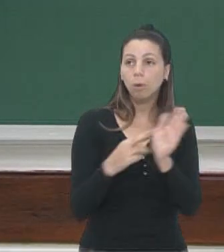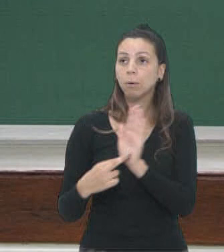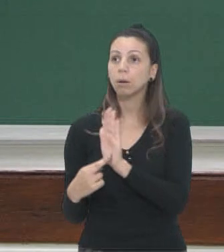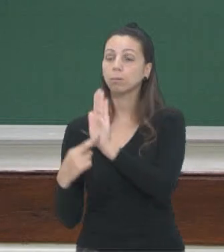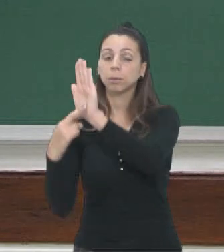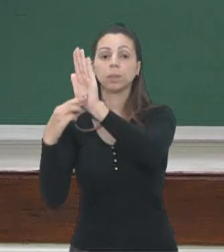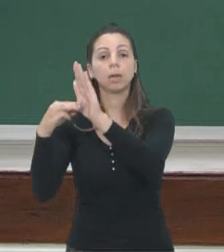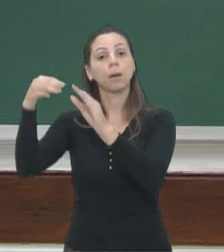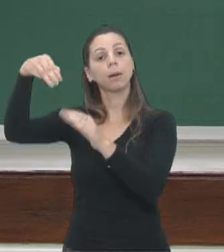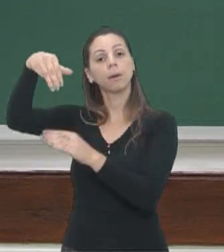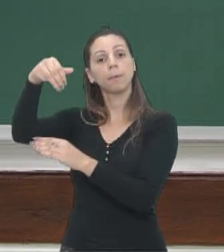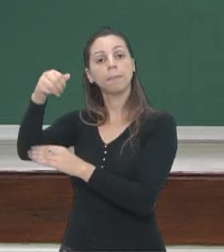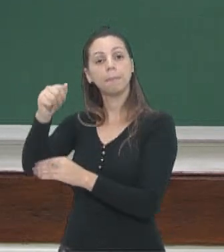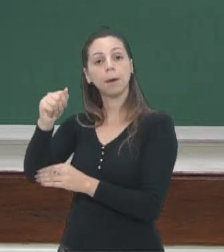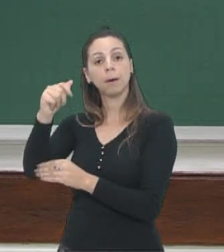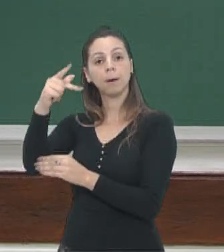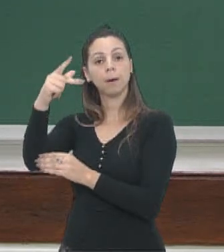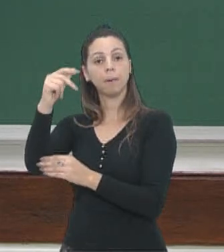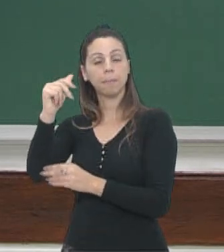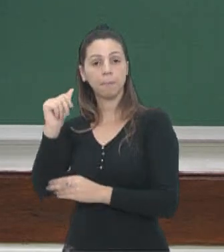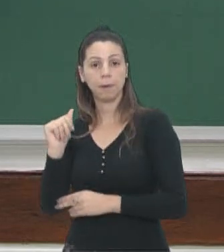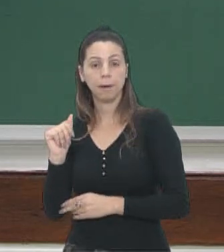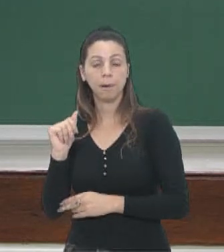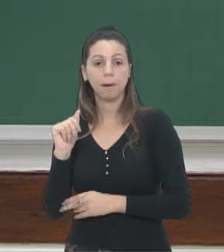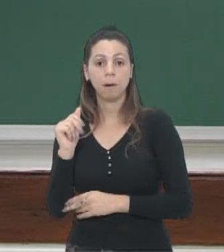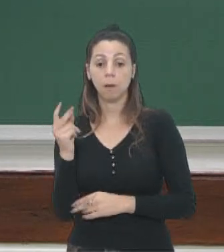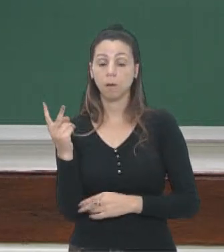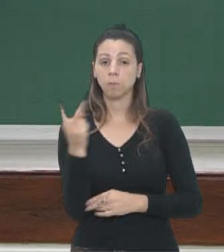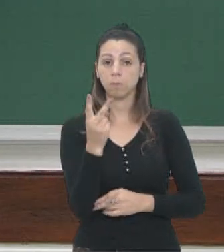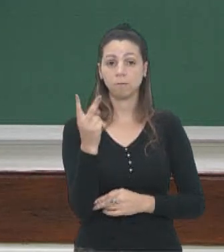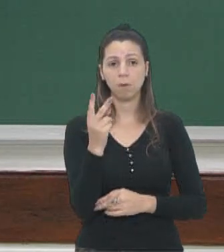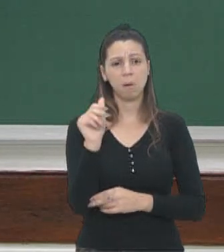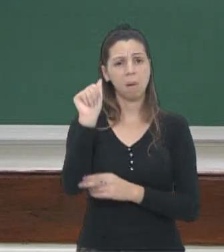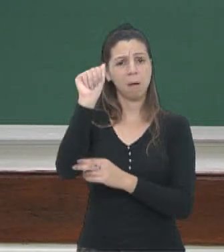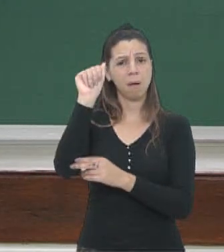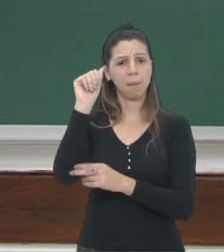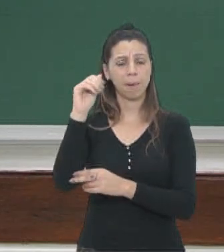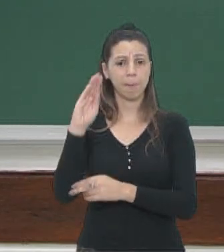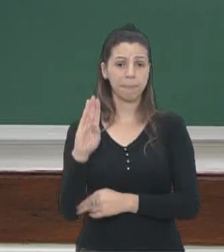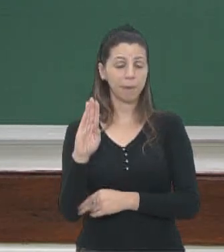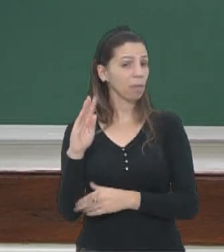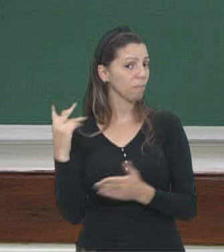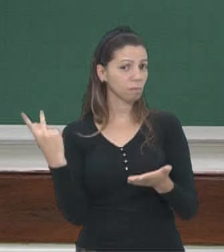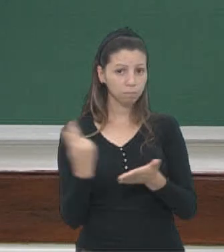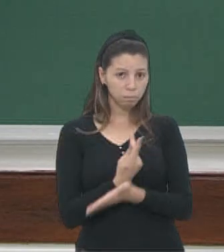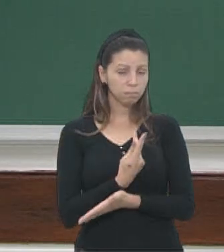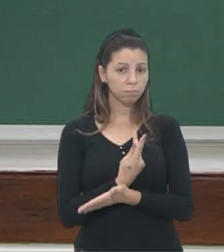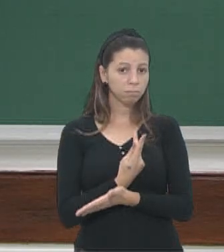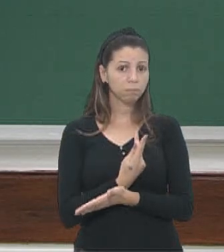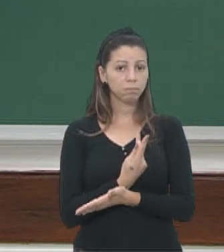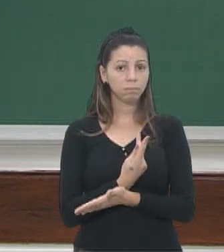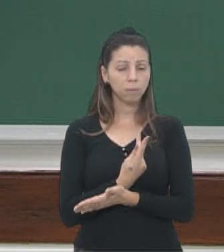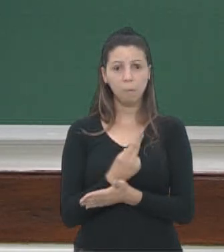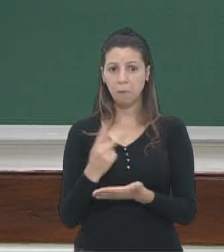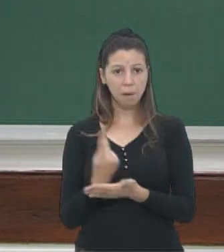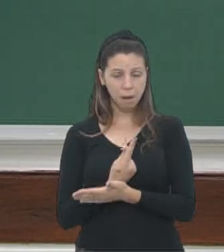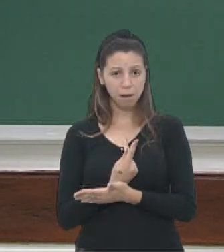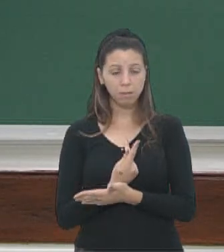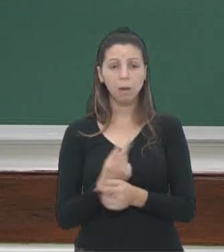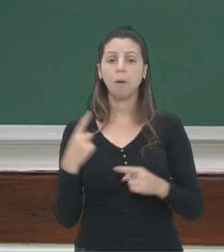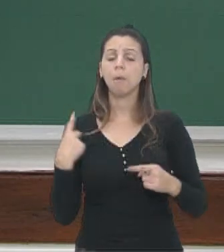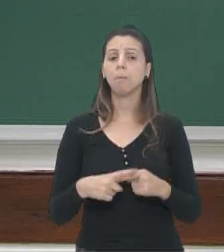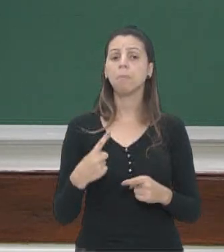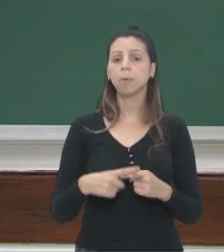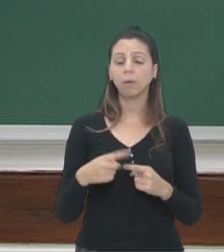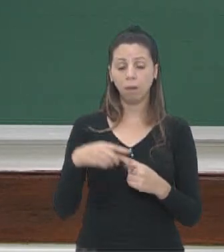Então, essa é a alternativa correta. As outras duas alternativas, elas estavam erradas, elas estão equivocadas, porque elas